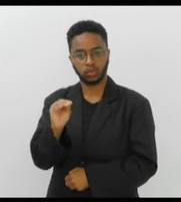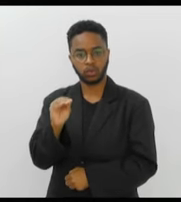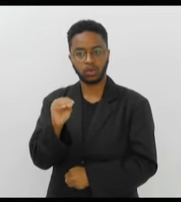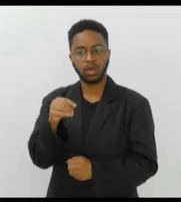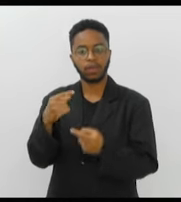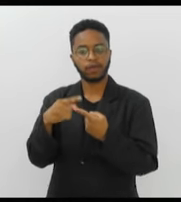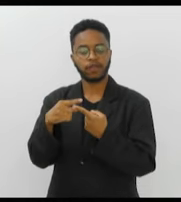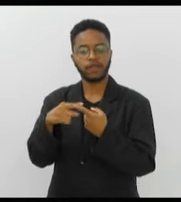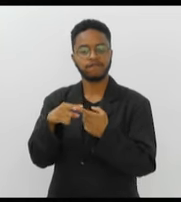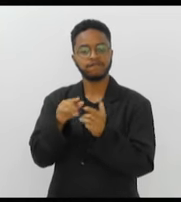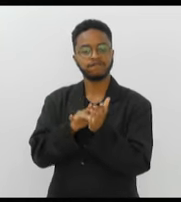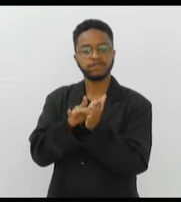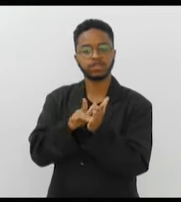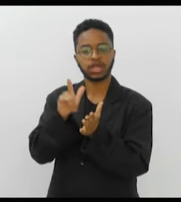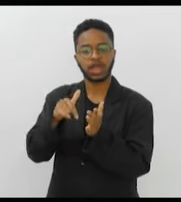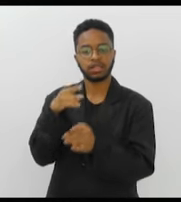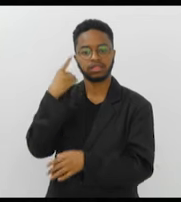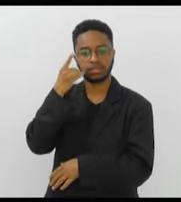travestido de deputado,